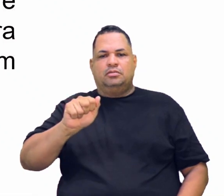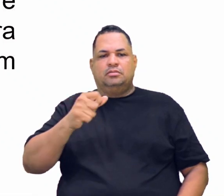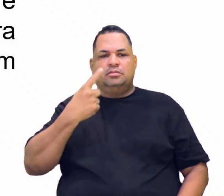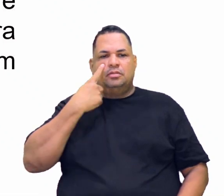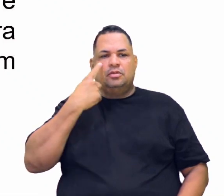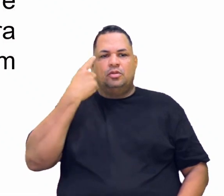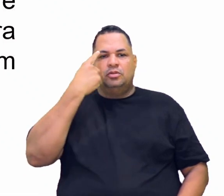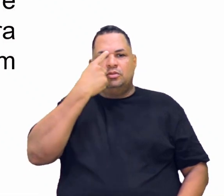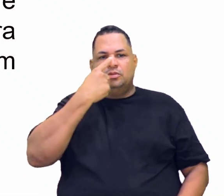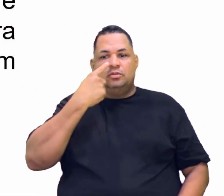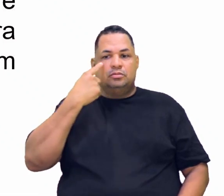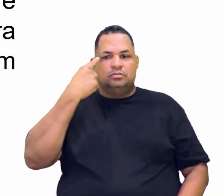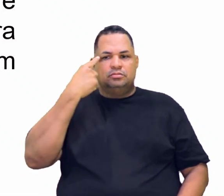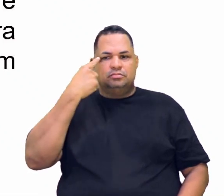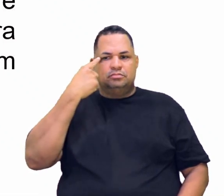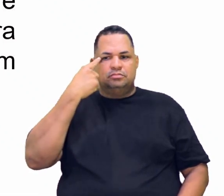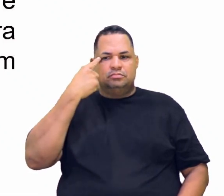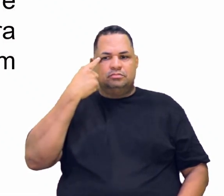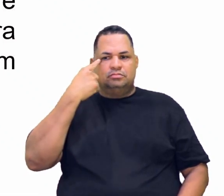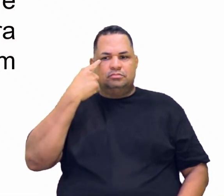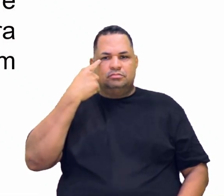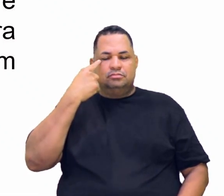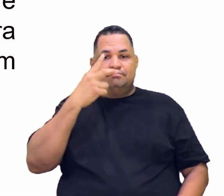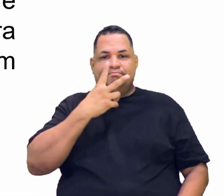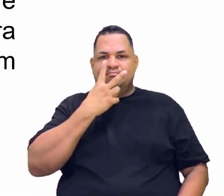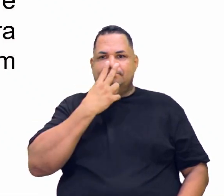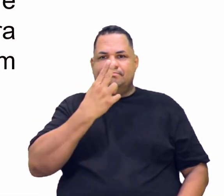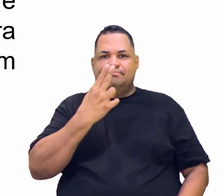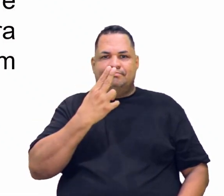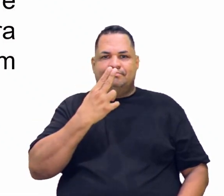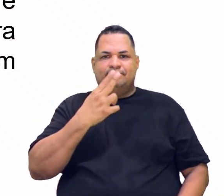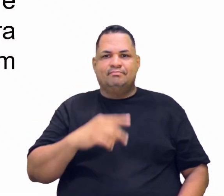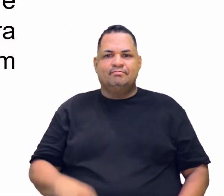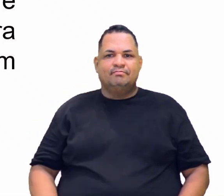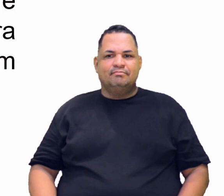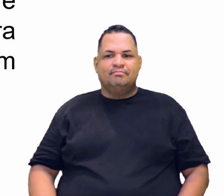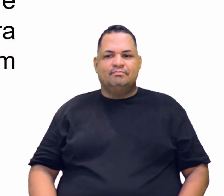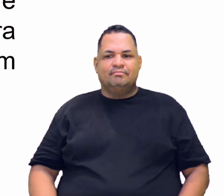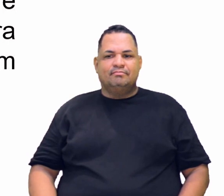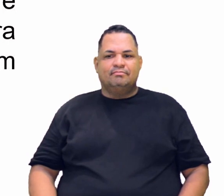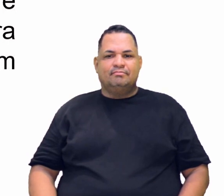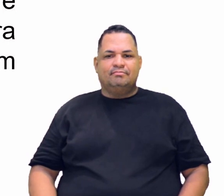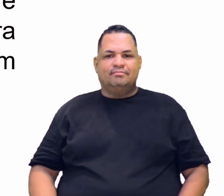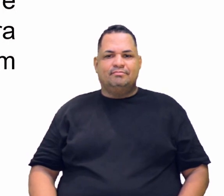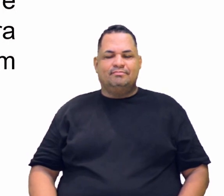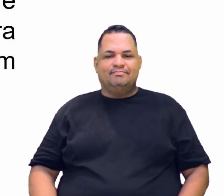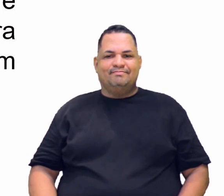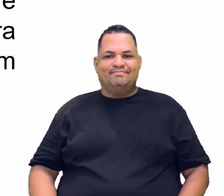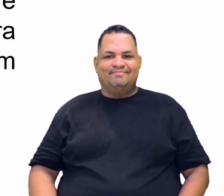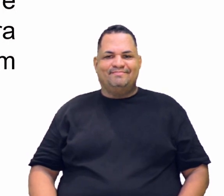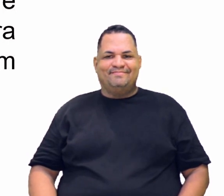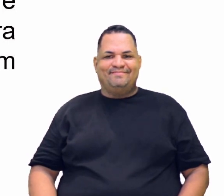Olha o olho do rapaz. Parece o quê?